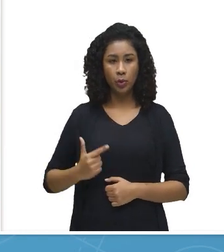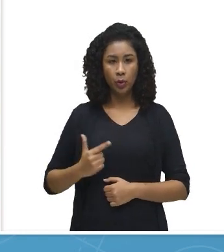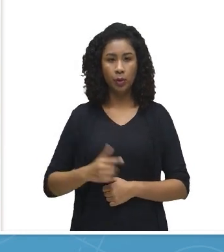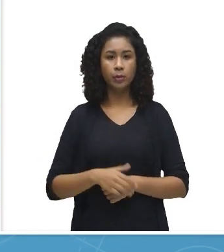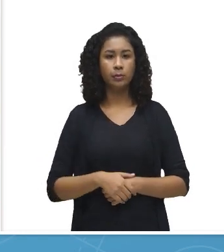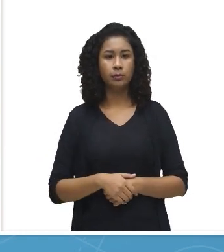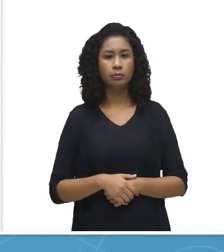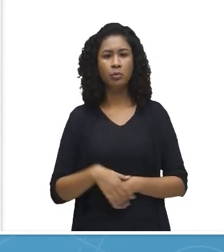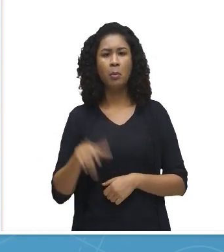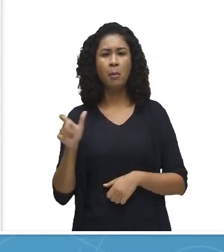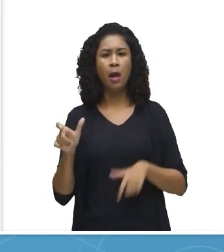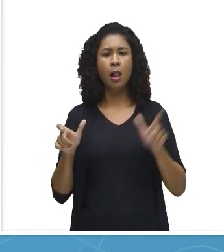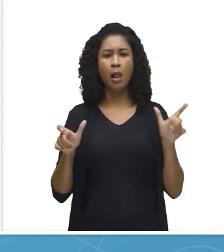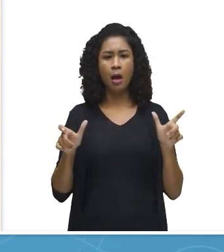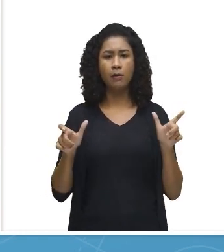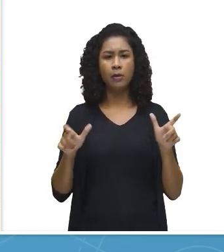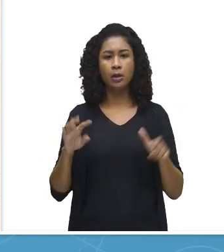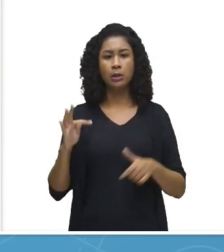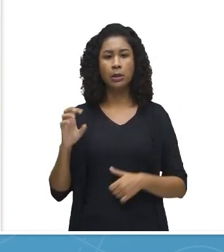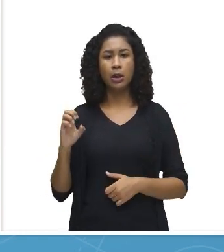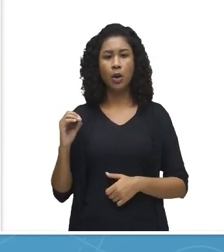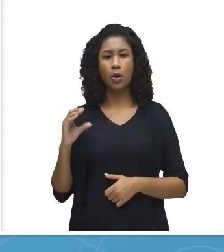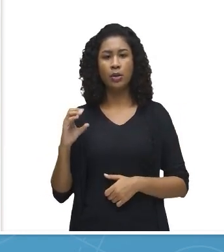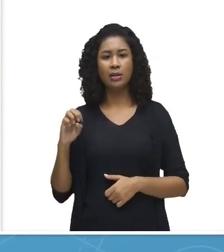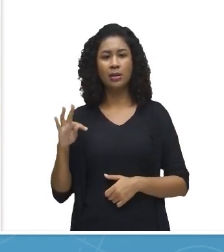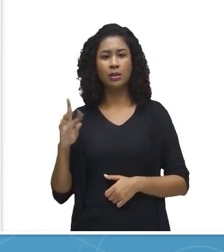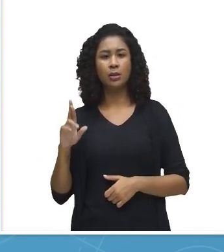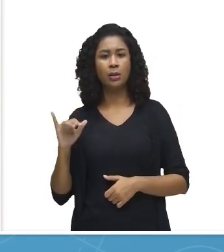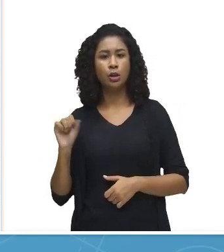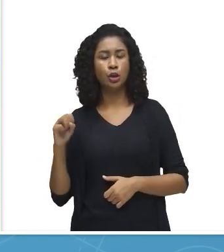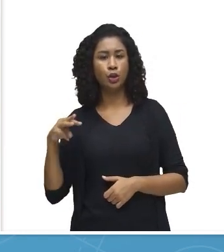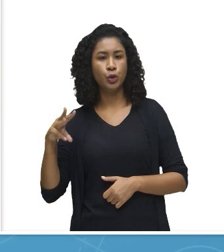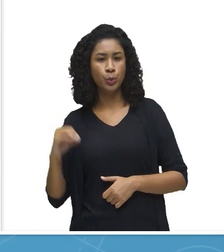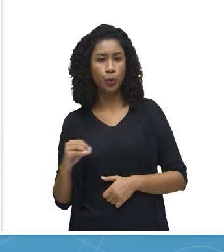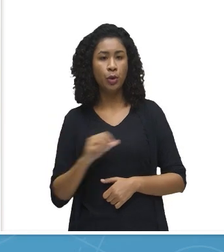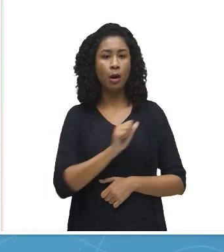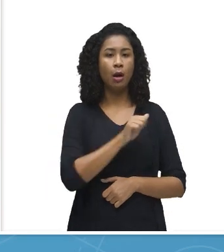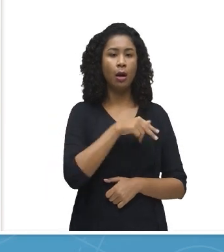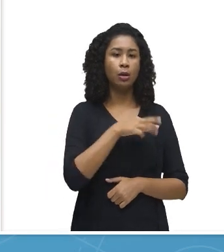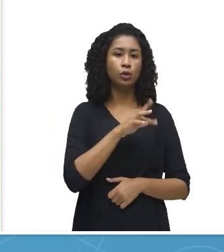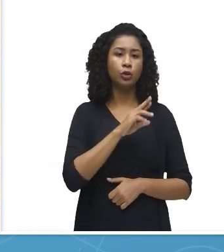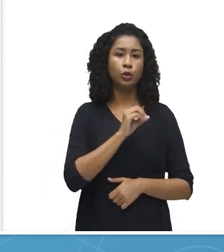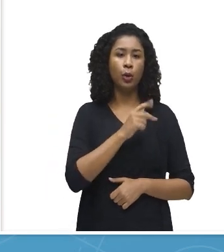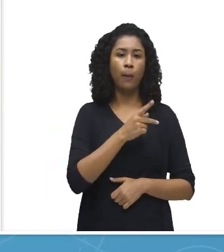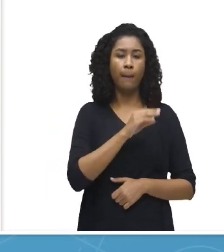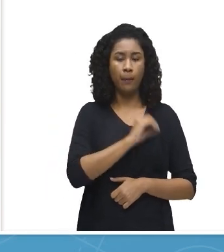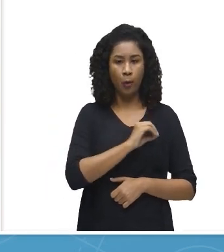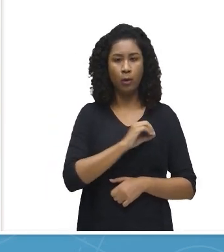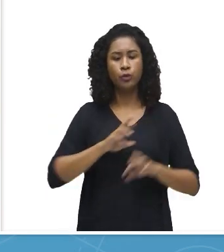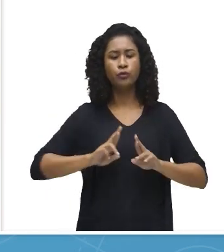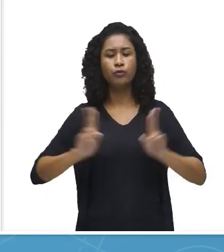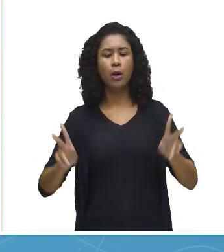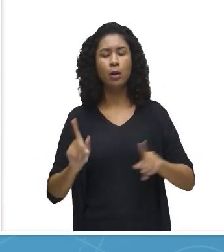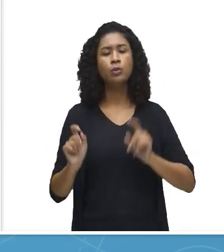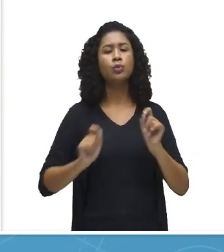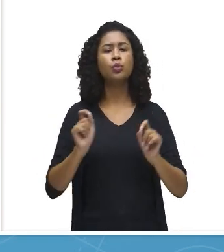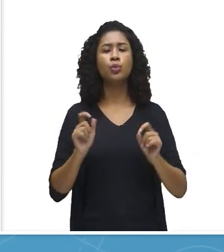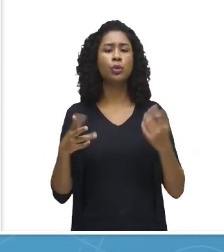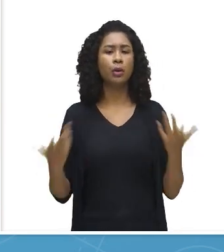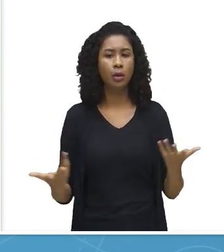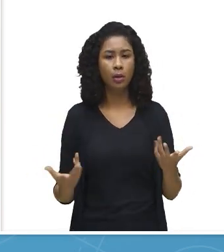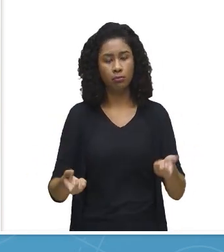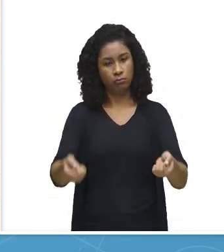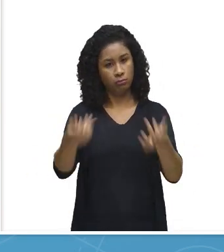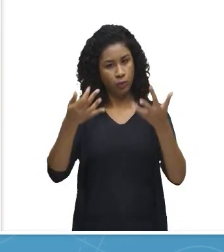em poucas palavras o teocentrismo do antropocentrismo, tá bom? Então nós temos duas